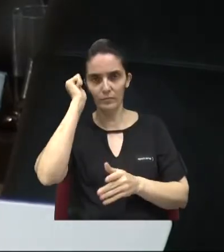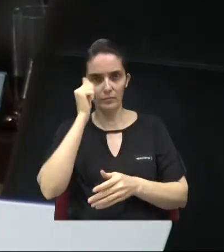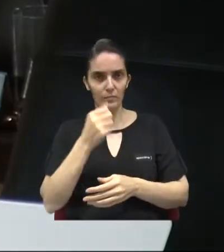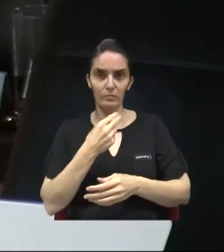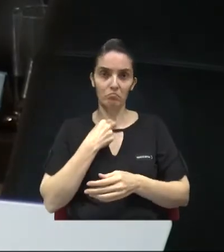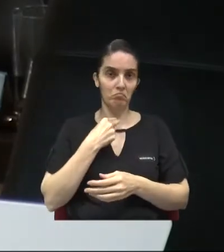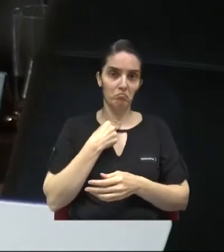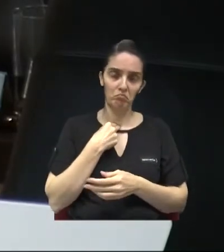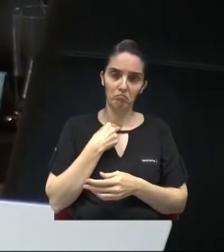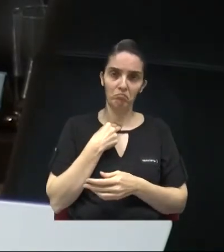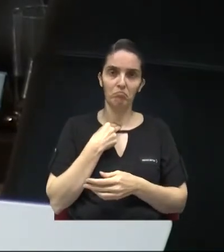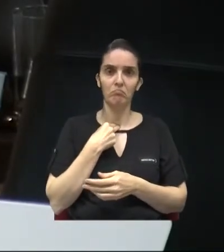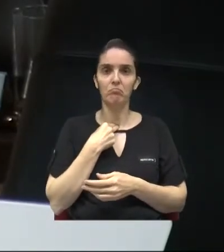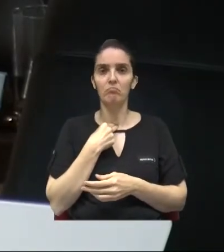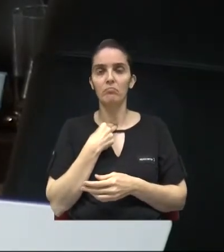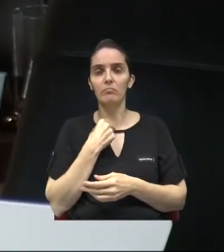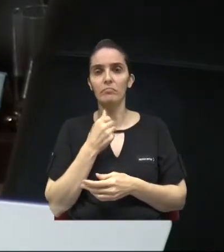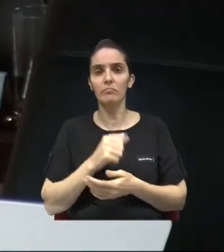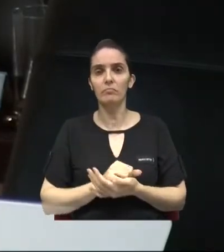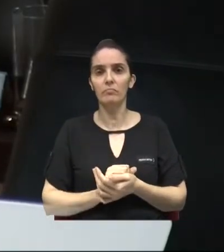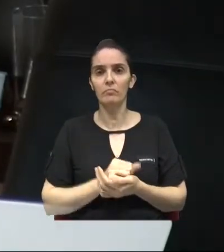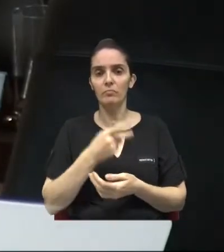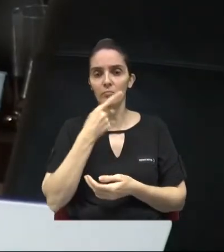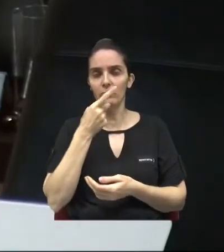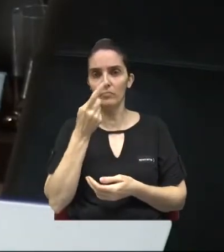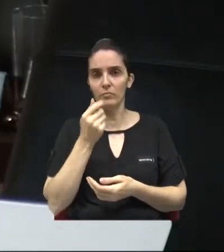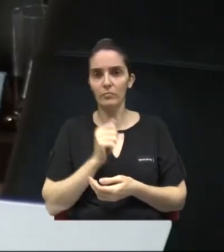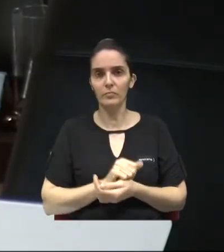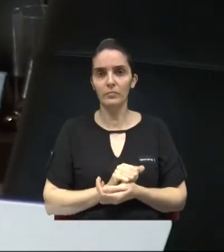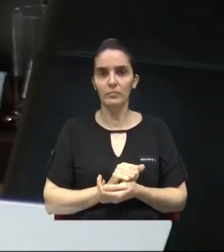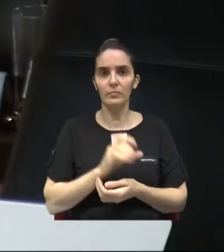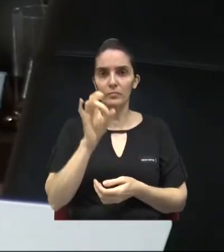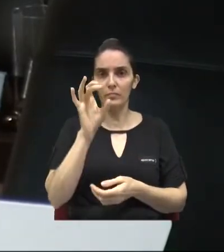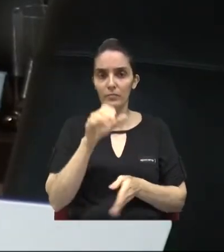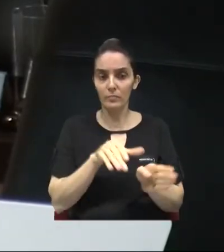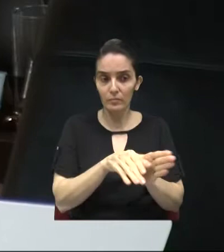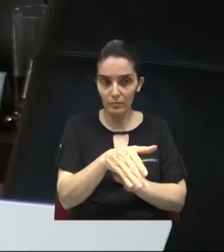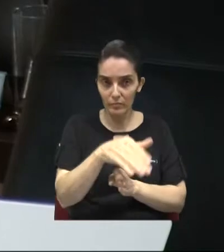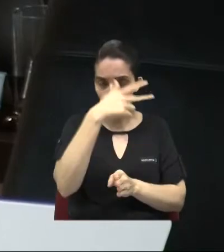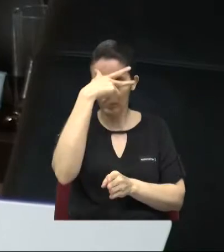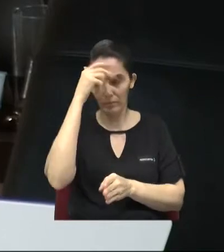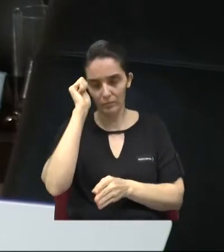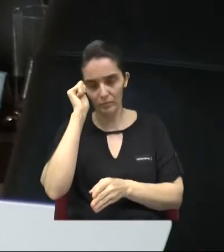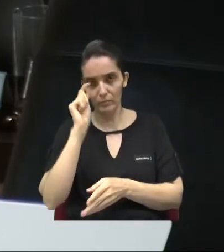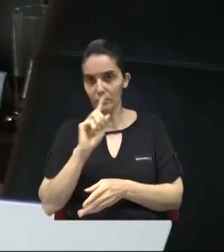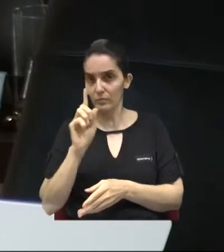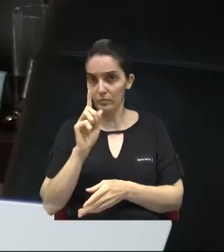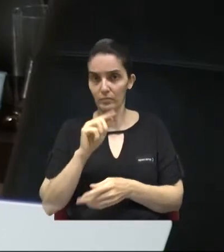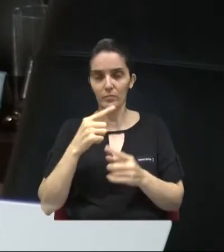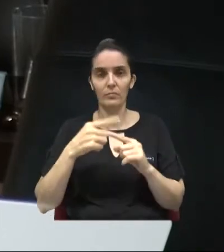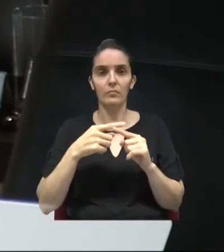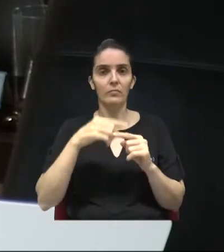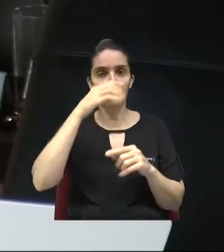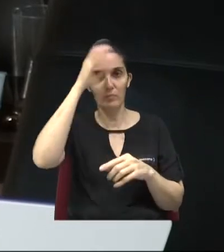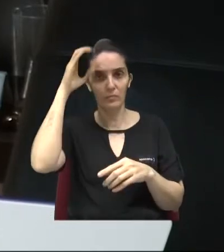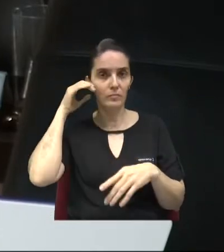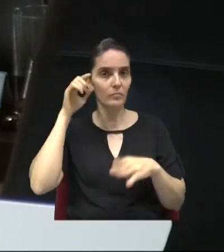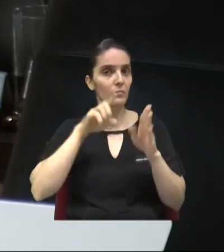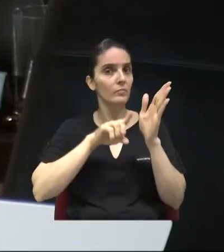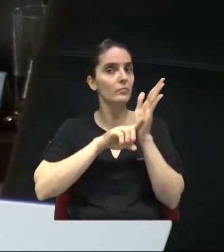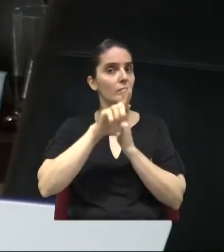ser colocado e transformado em indicação? Não. Eu sempre pergunto o que